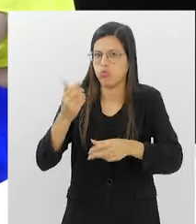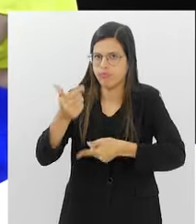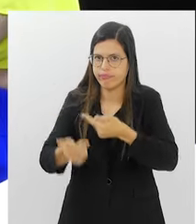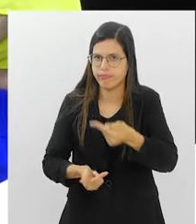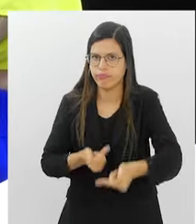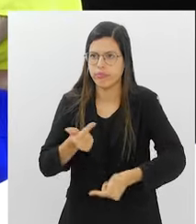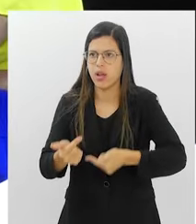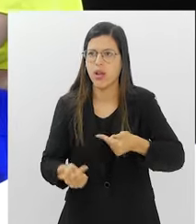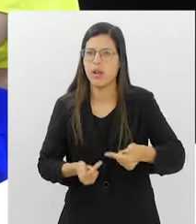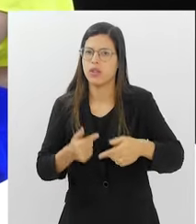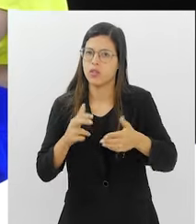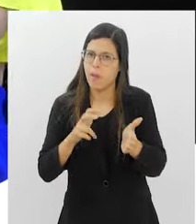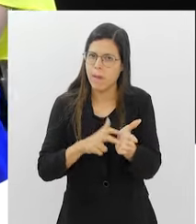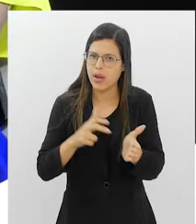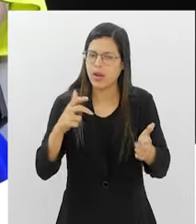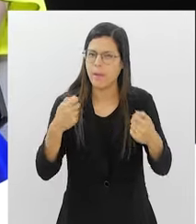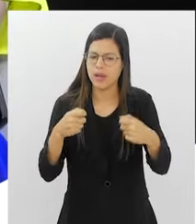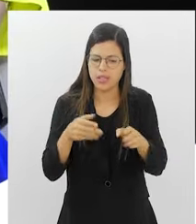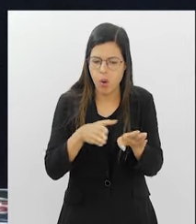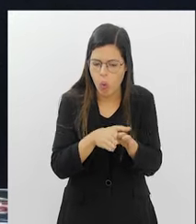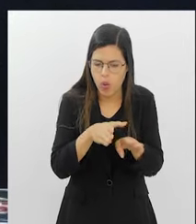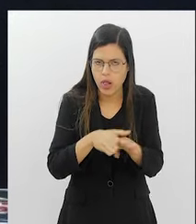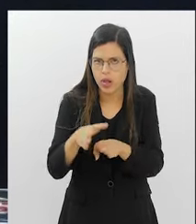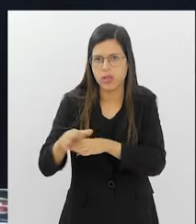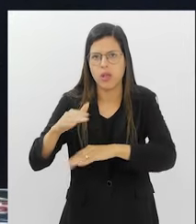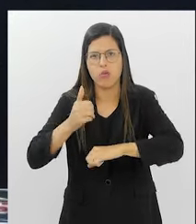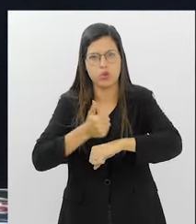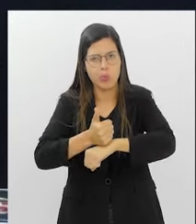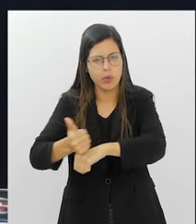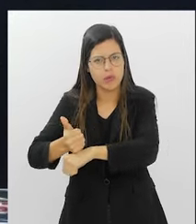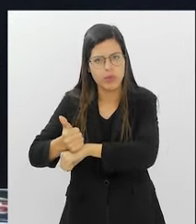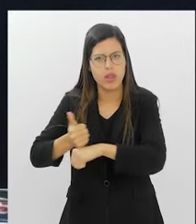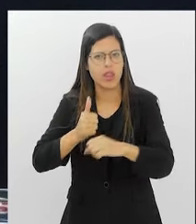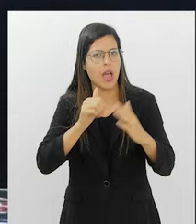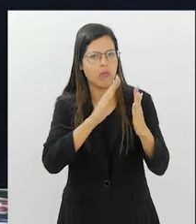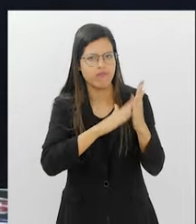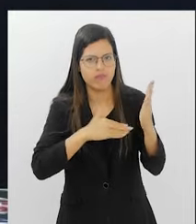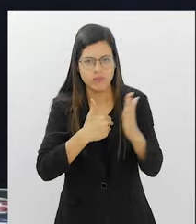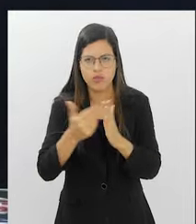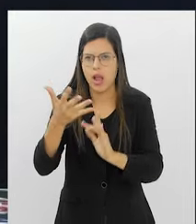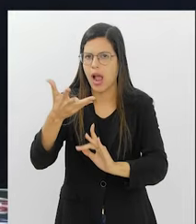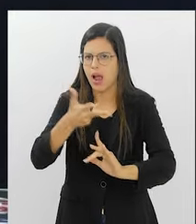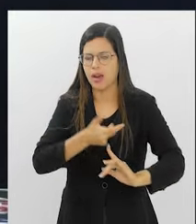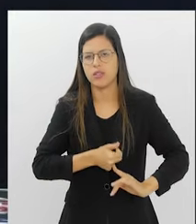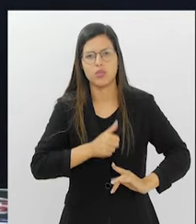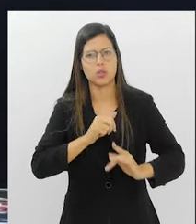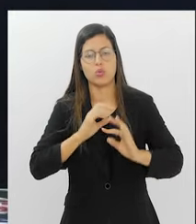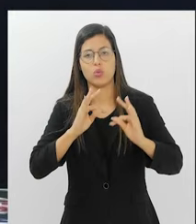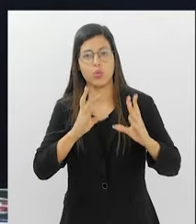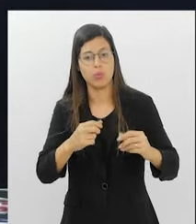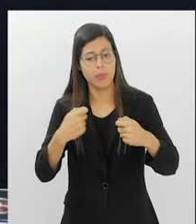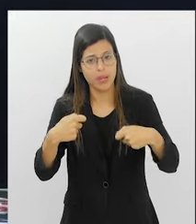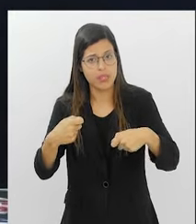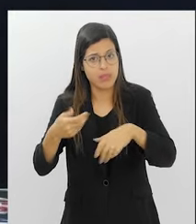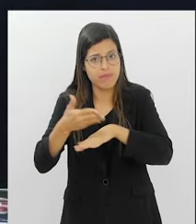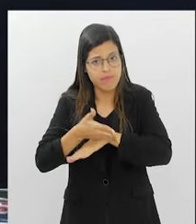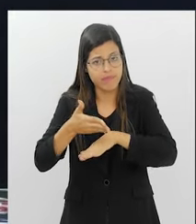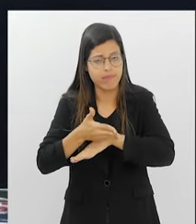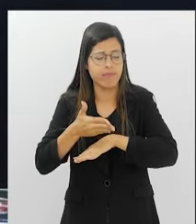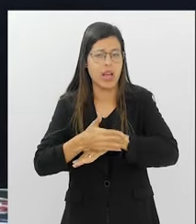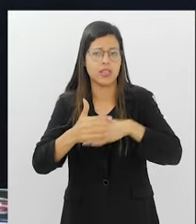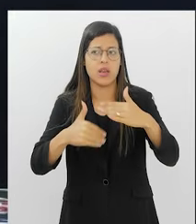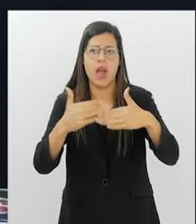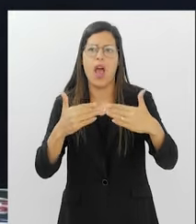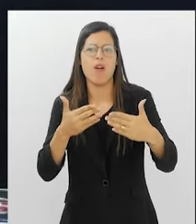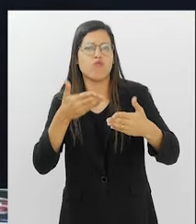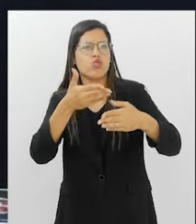né tem que ser de todos você tem que chegar de manhã você tem que orientar o seu ferreiro seu Carpinteiro seu Escultor seu feor de ara você tem que tá dentro do